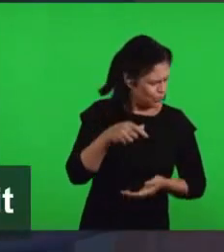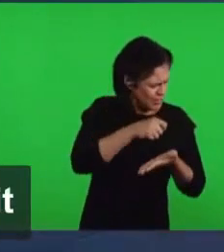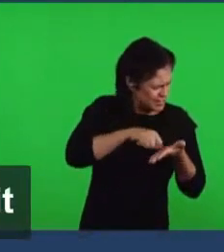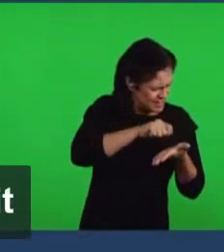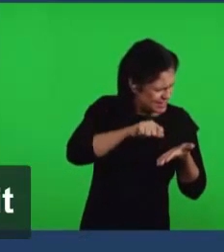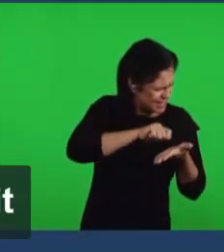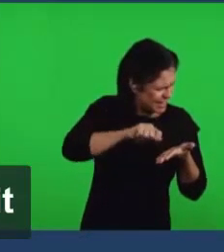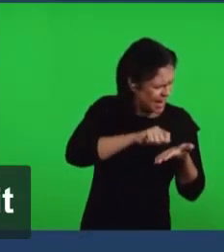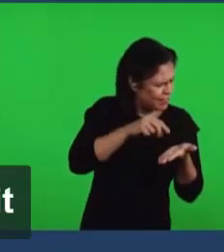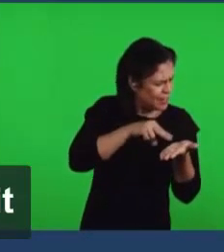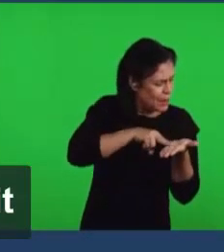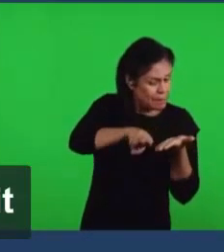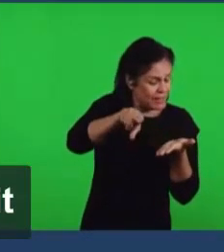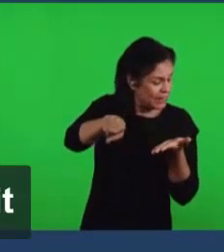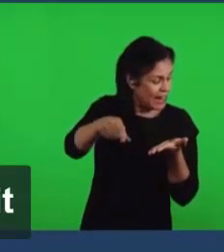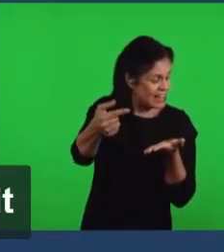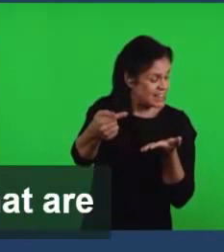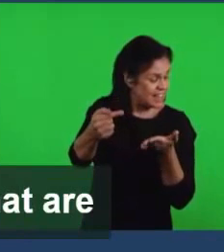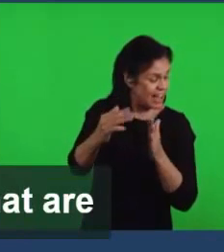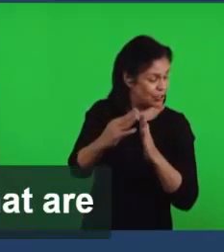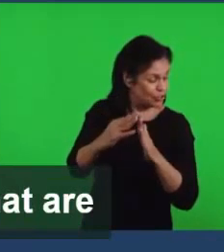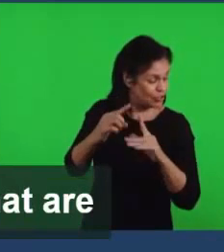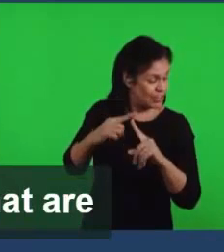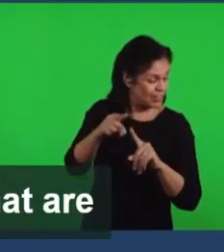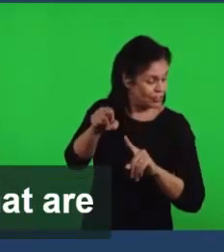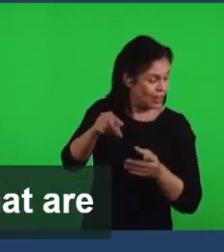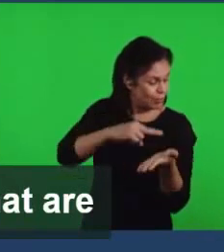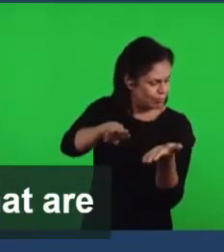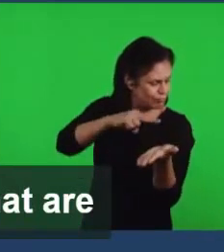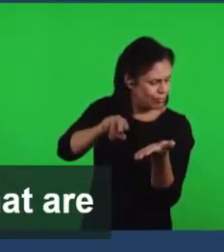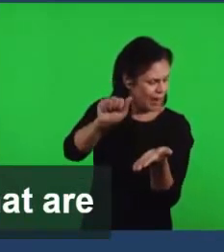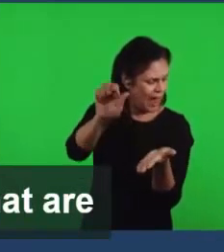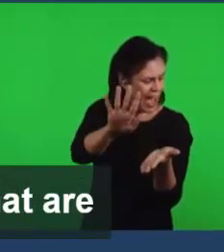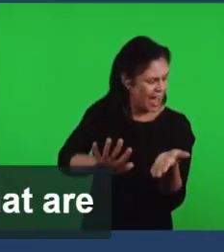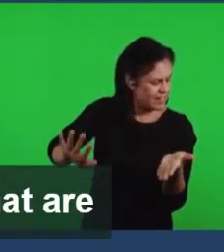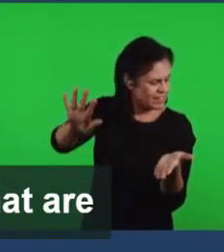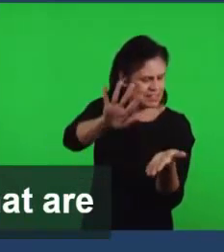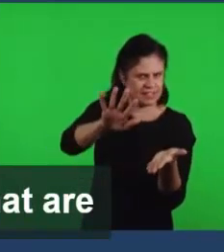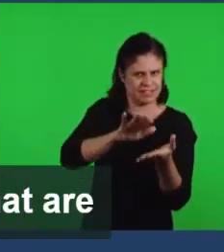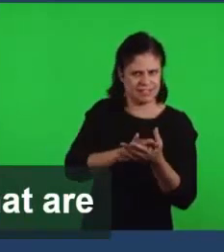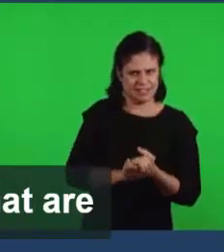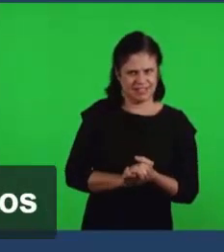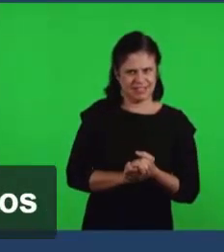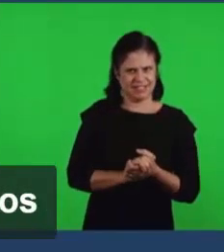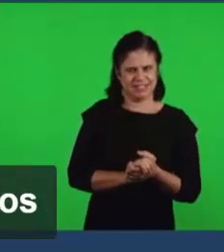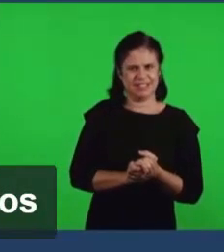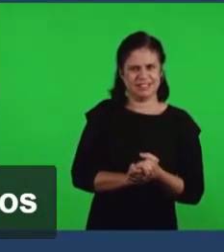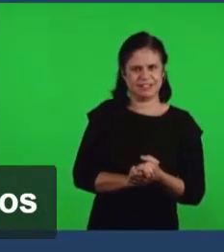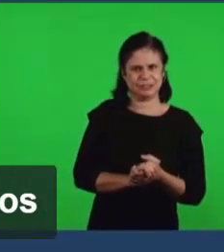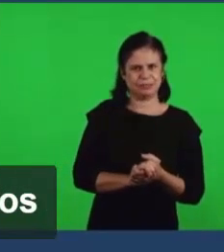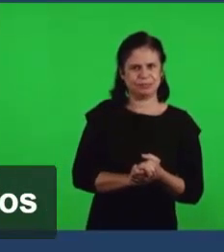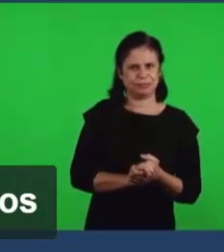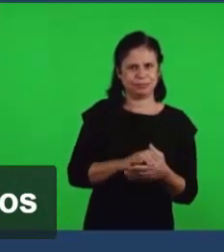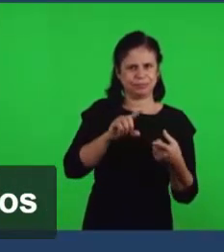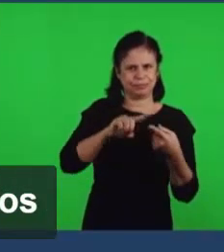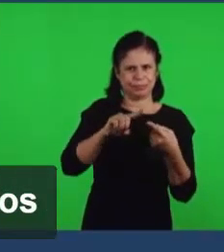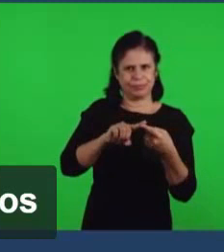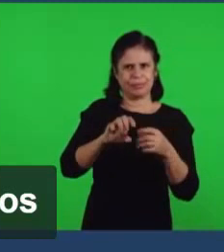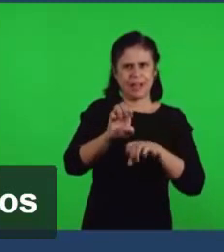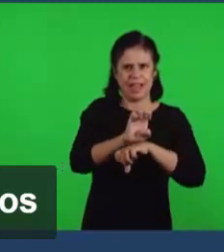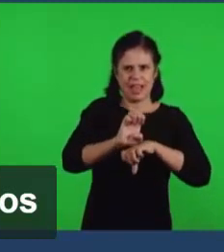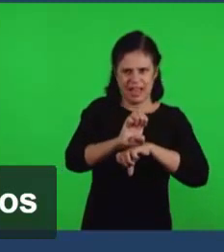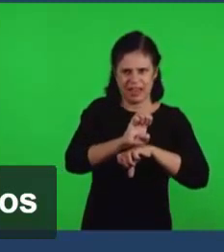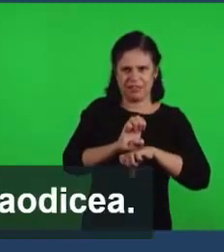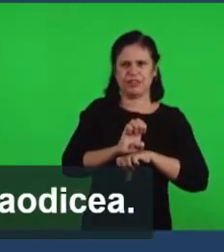que dizia o que fez escreve um livro e enviam as sete igrejas que estão na Ásia a Éfeso e a